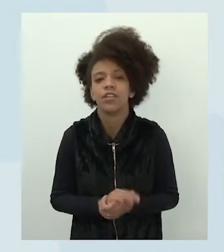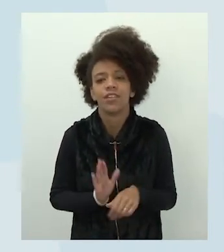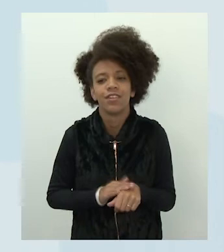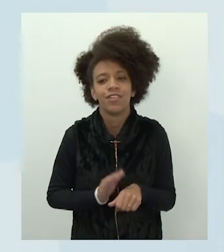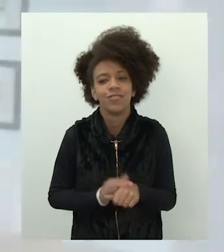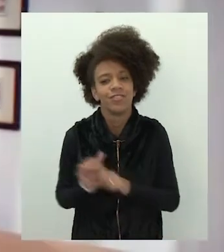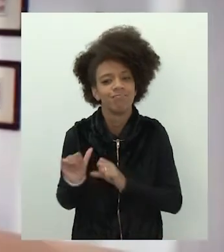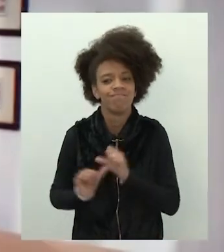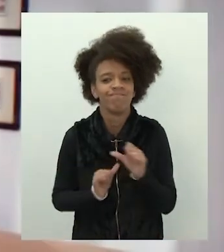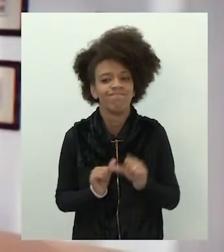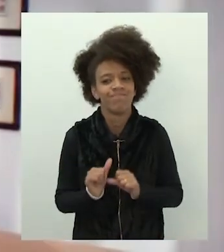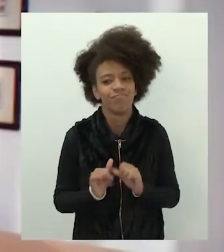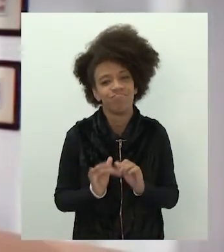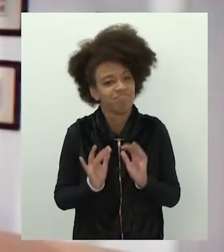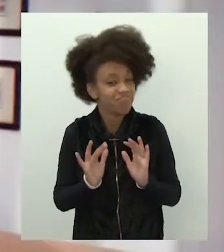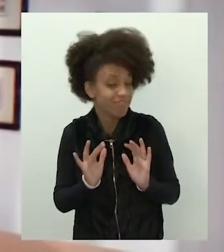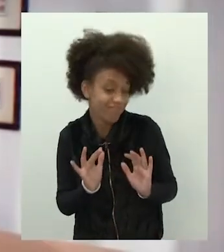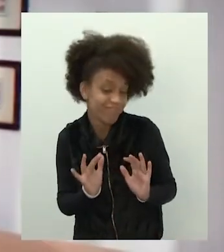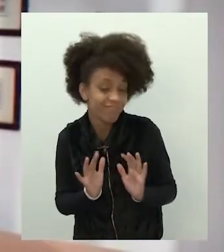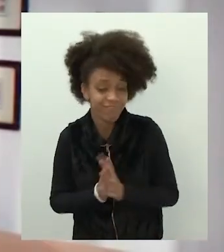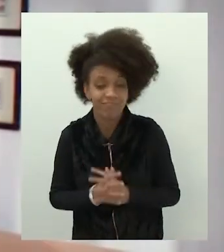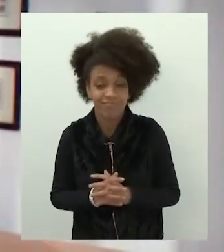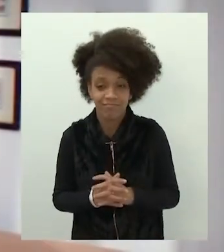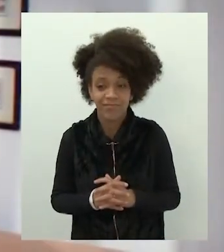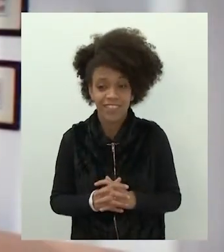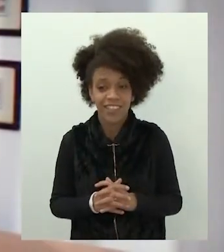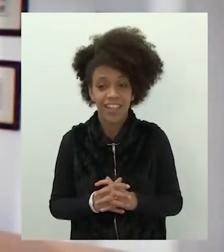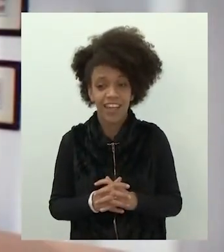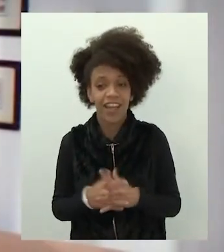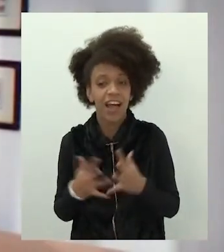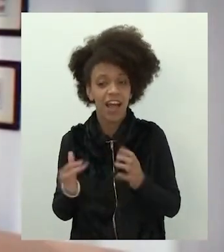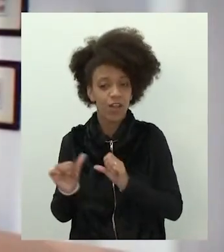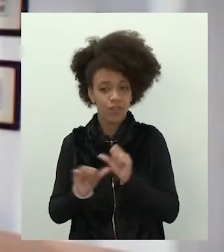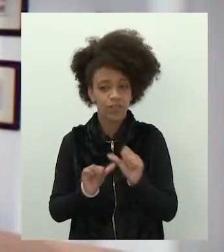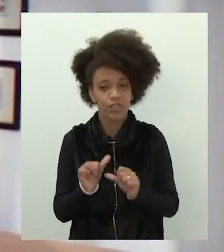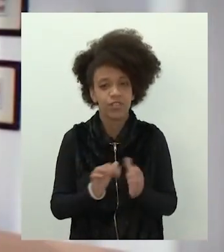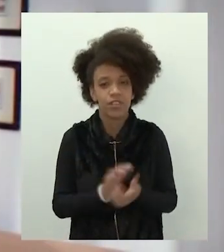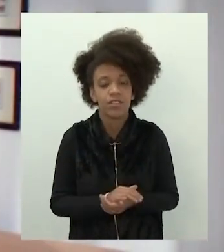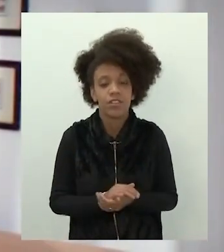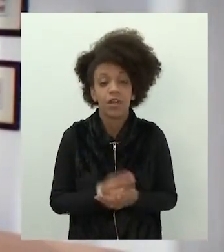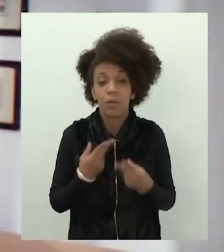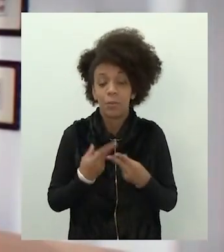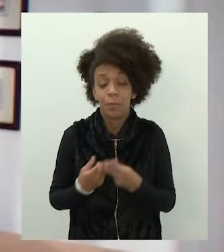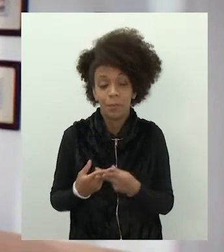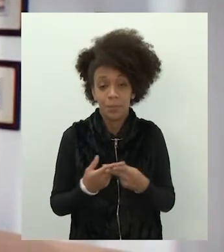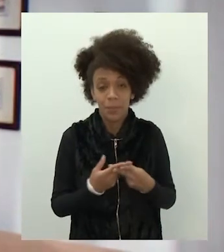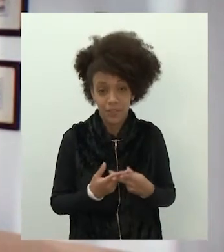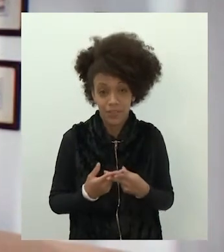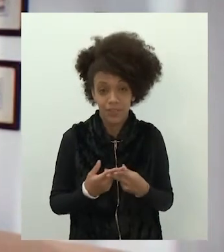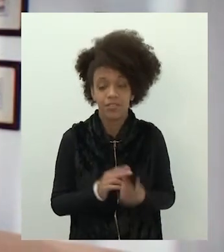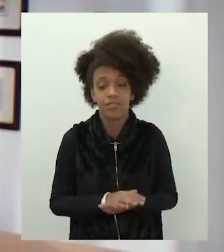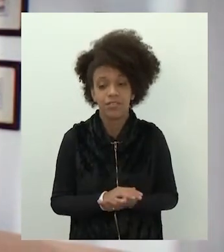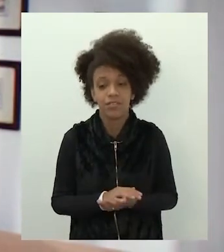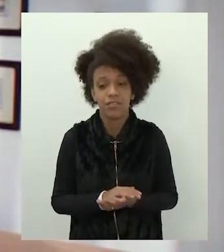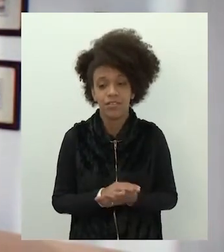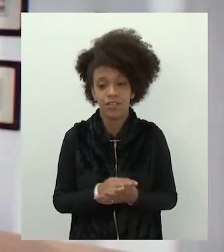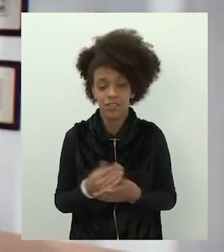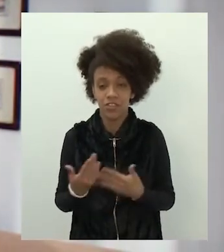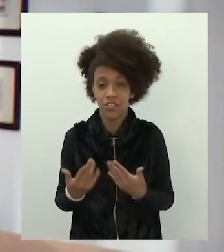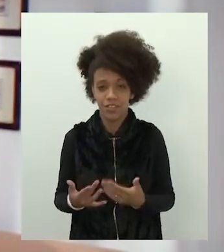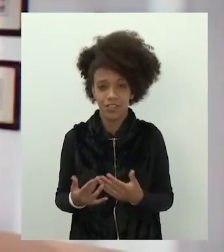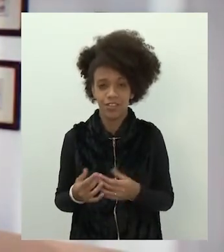uma modificaçãozinha e isso foi alterado. Paciência. Era para dar, assim, um